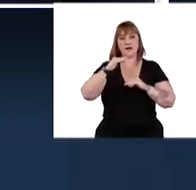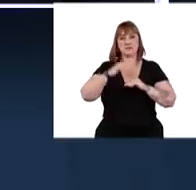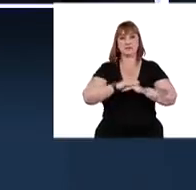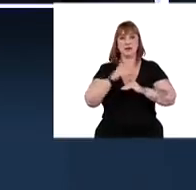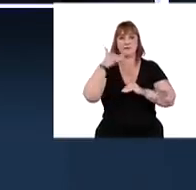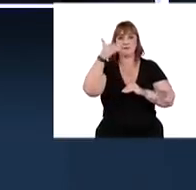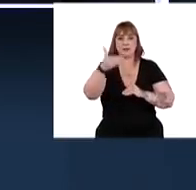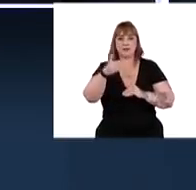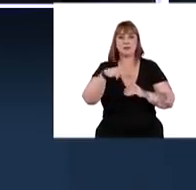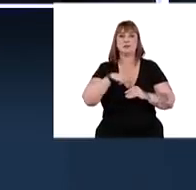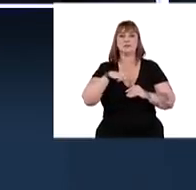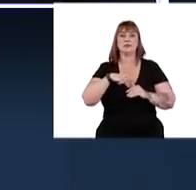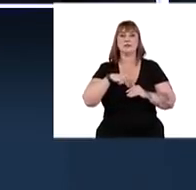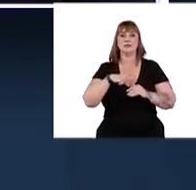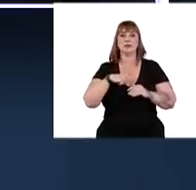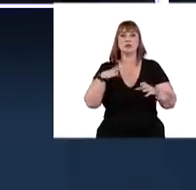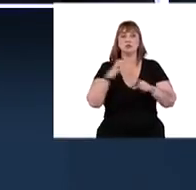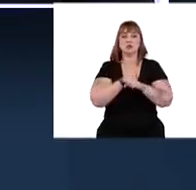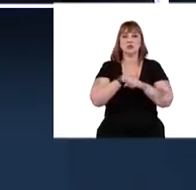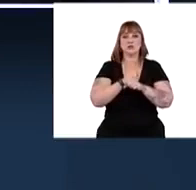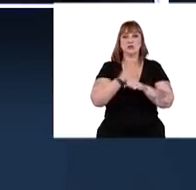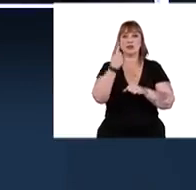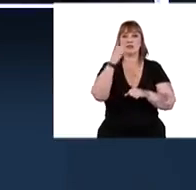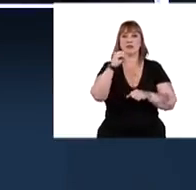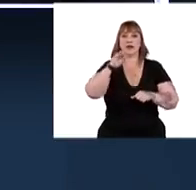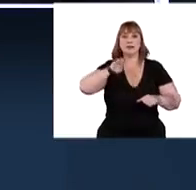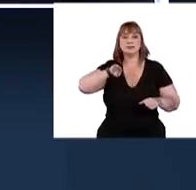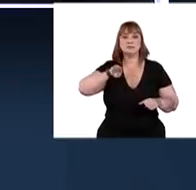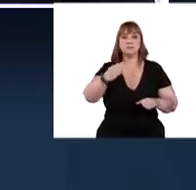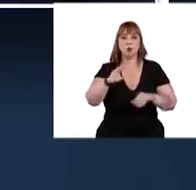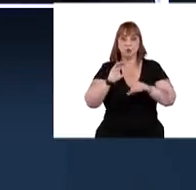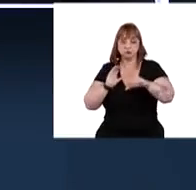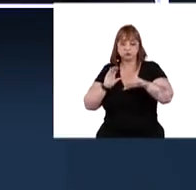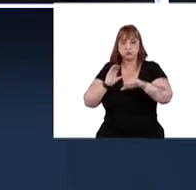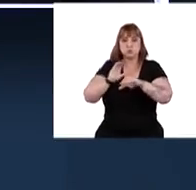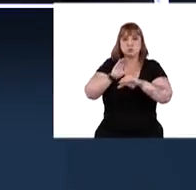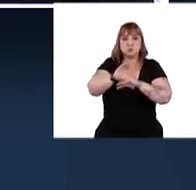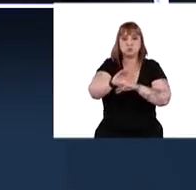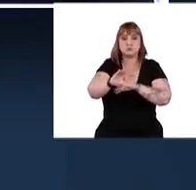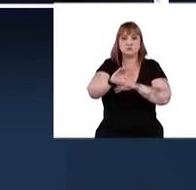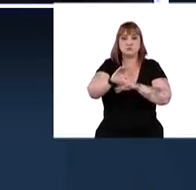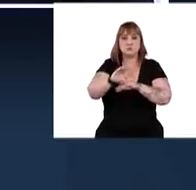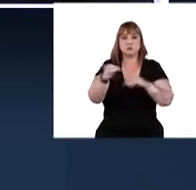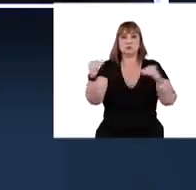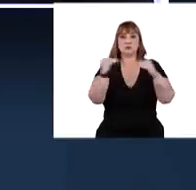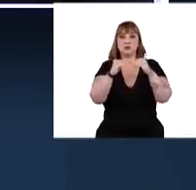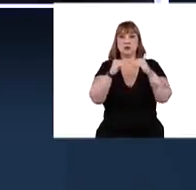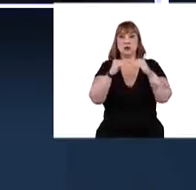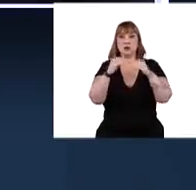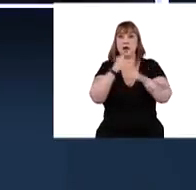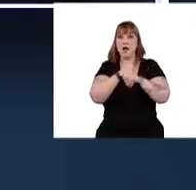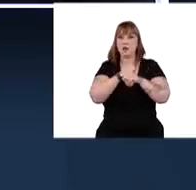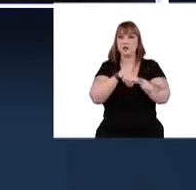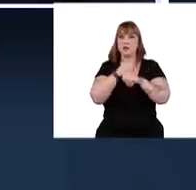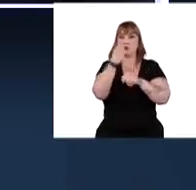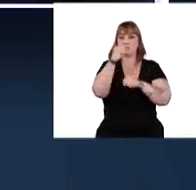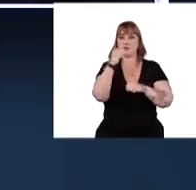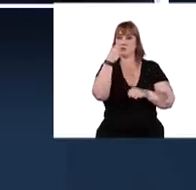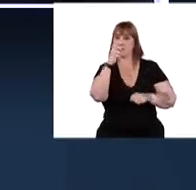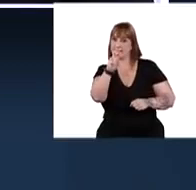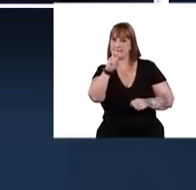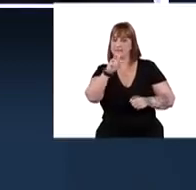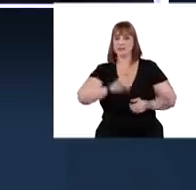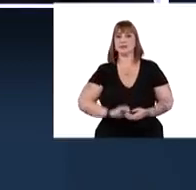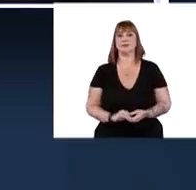tem um total de 10 bilhões de investimento somente para o Plano Safra, é o que está correspondente ao ano de 2015, sabe? Então,